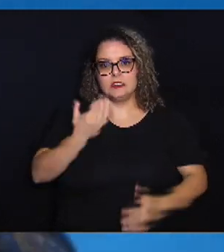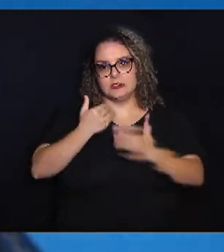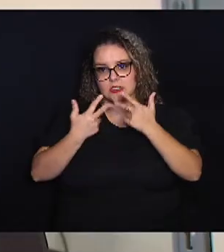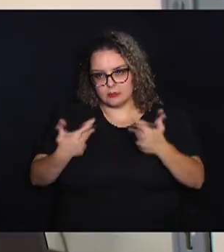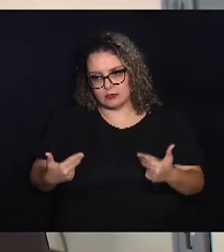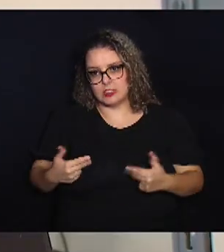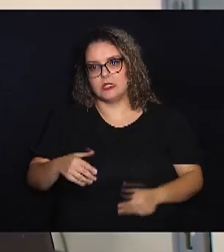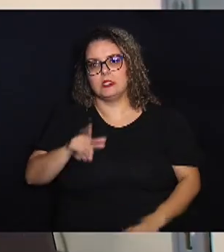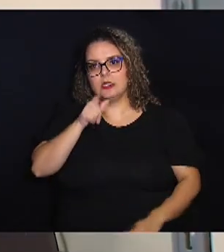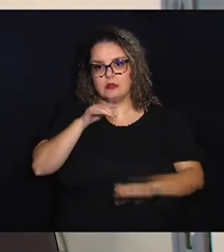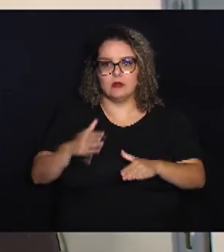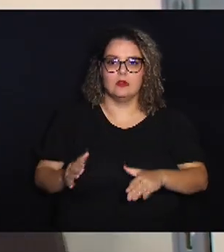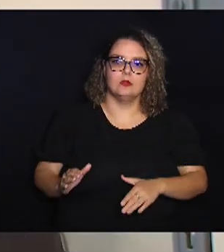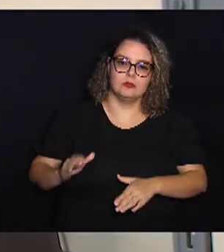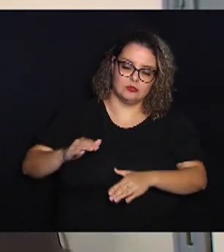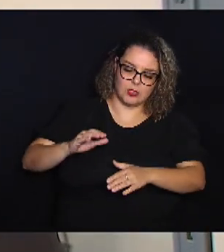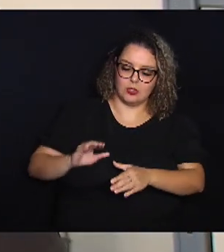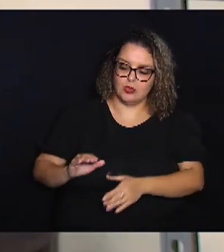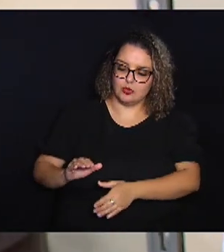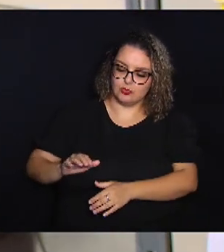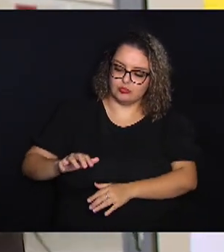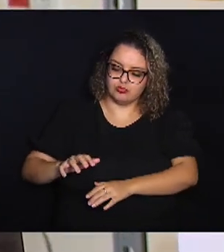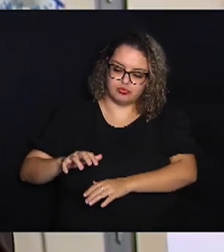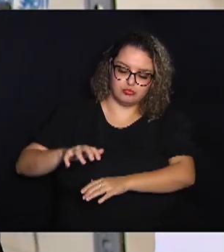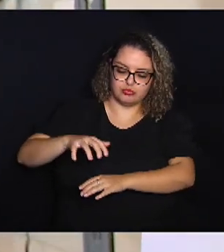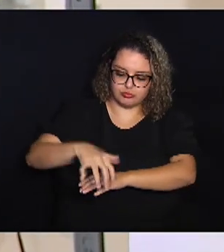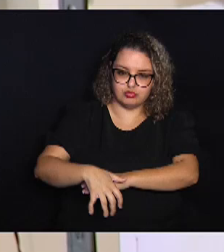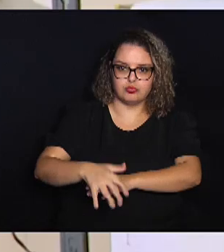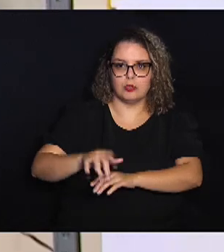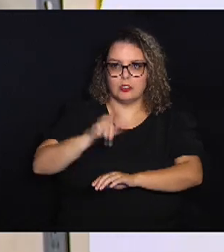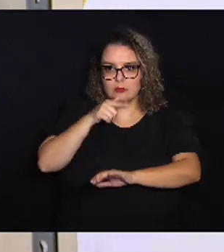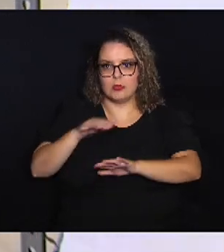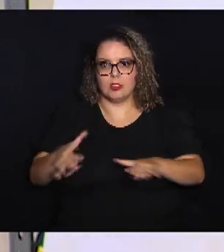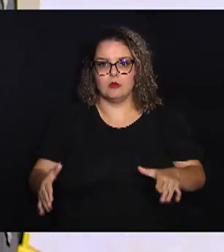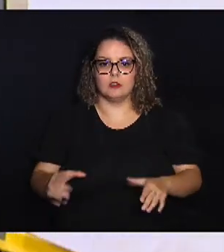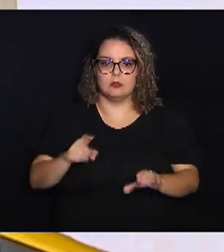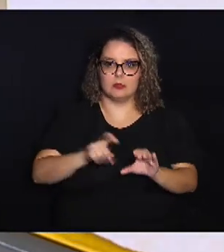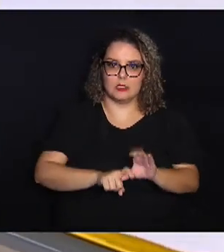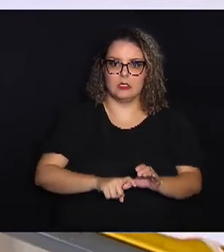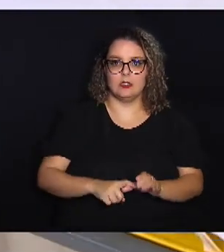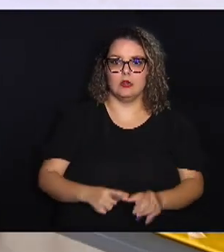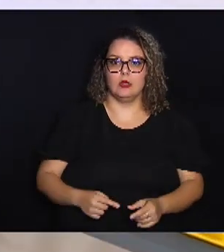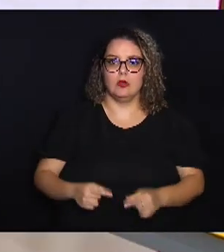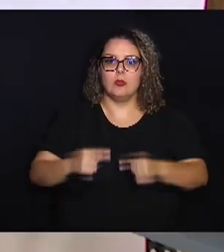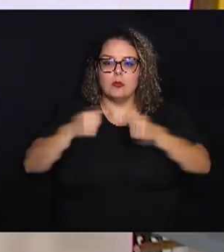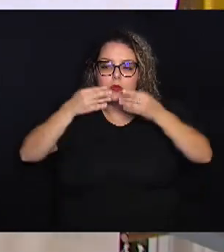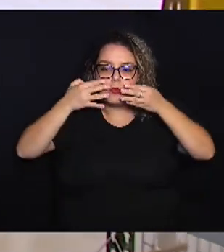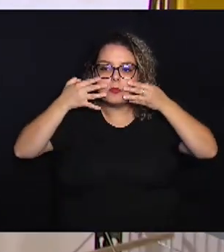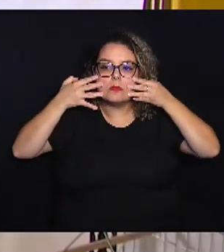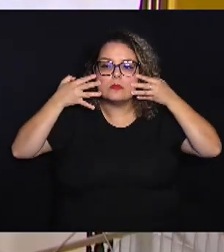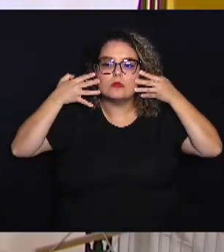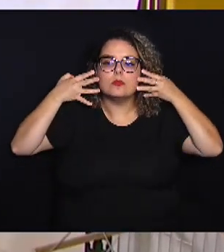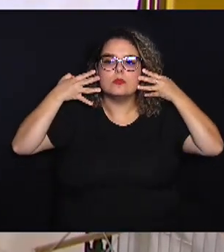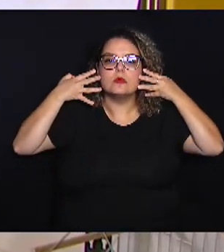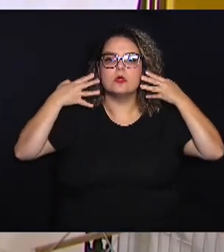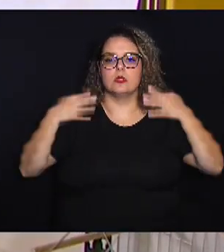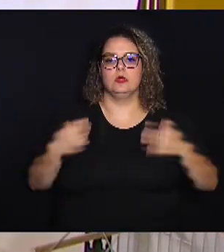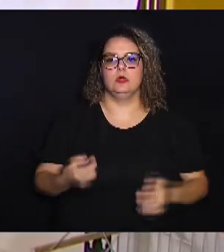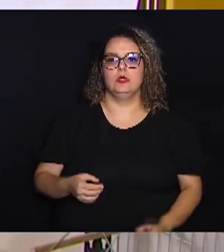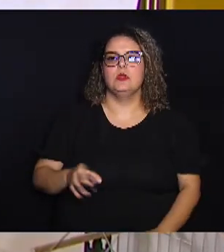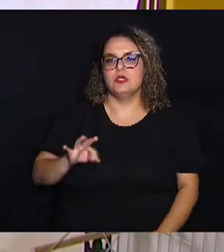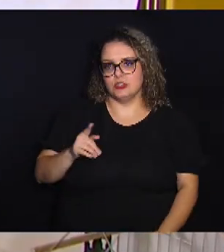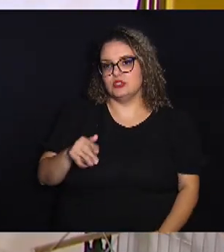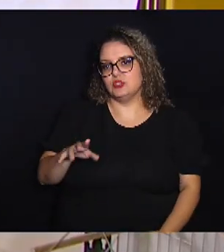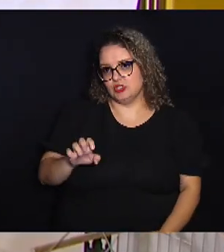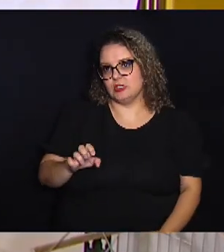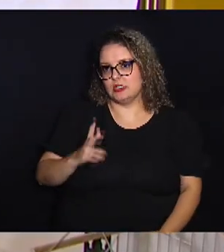água, copula na água, né? Então, é um animal dependente da água. Por ter esses riscos na cabeça, é chamado de tigre,